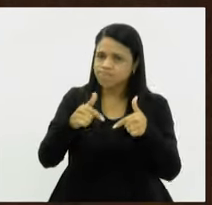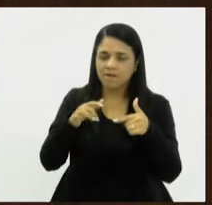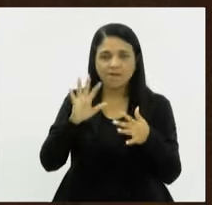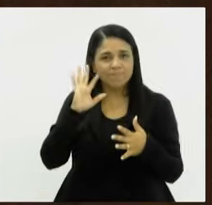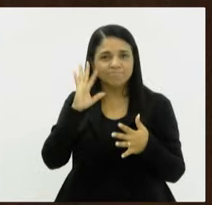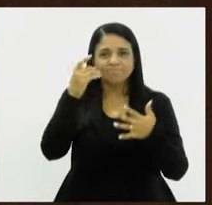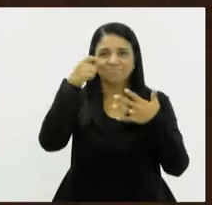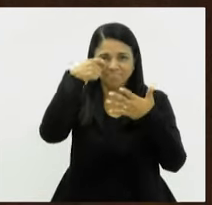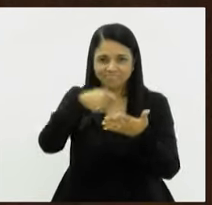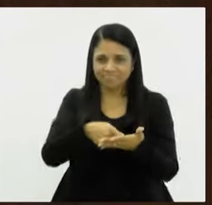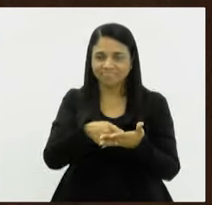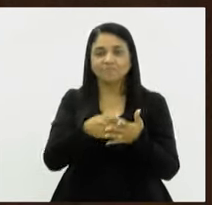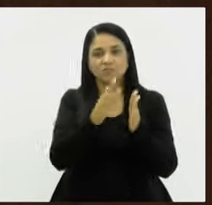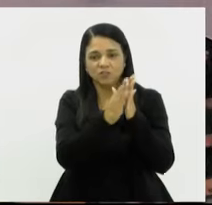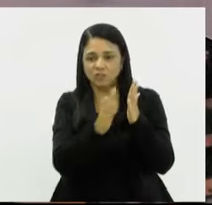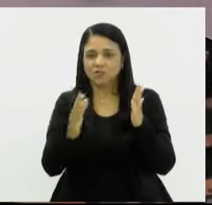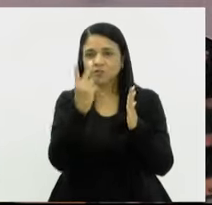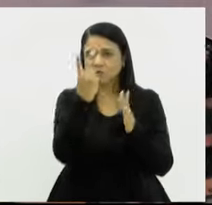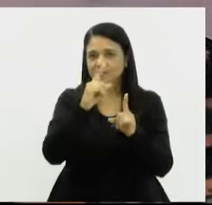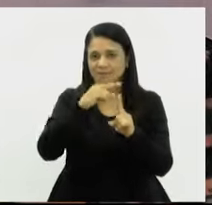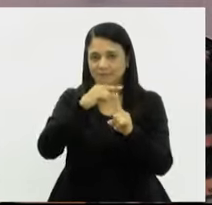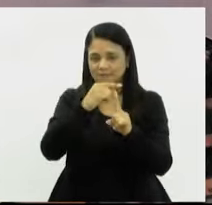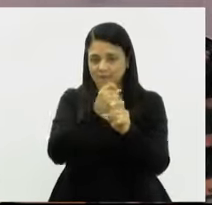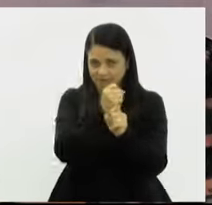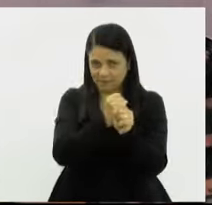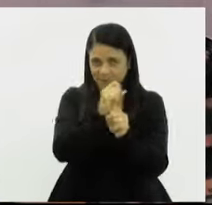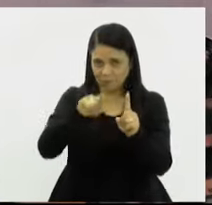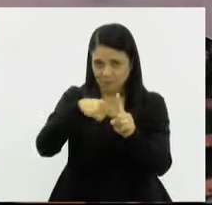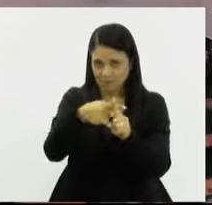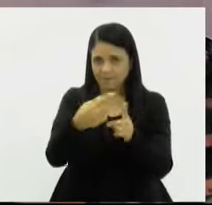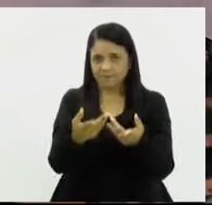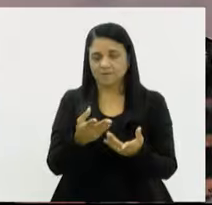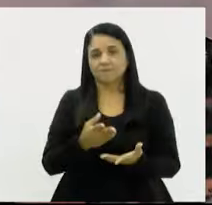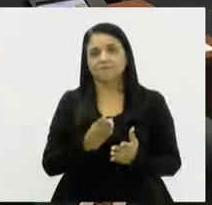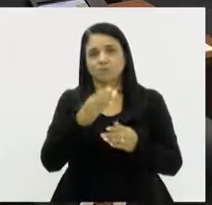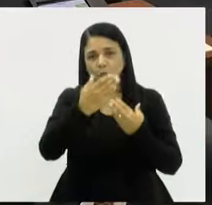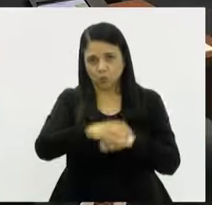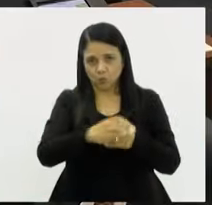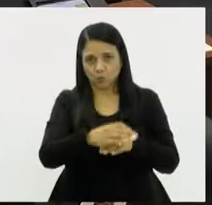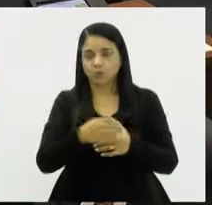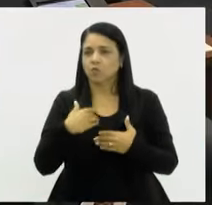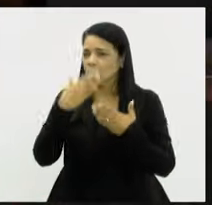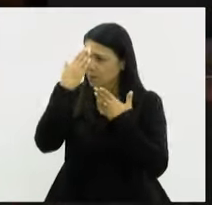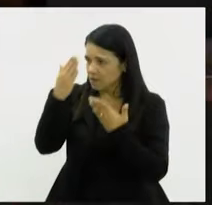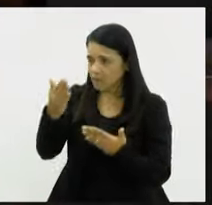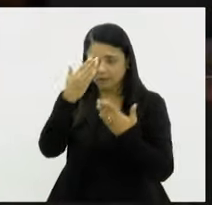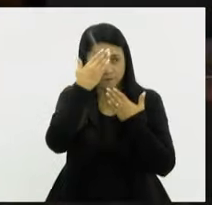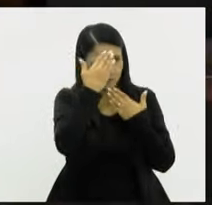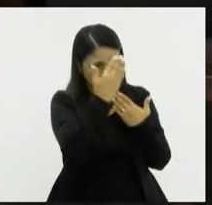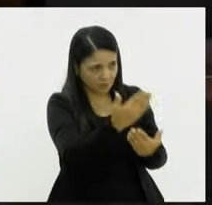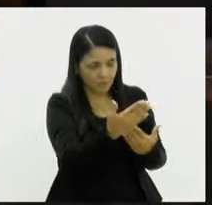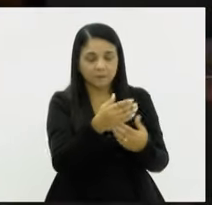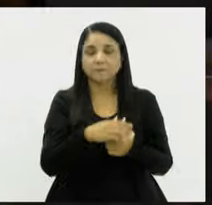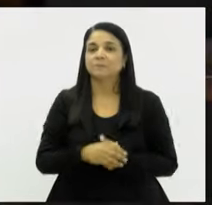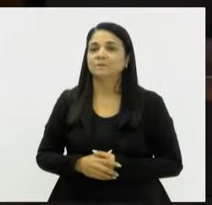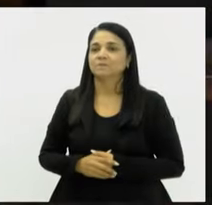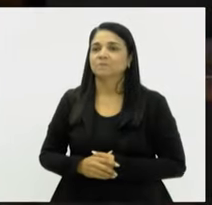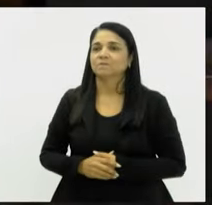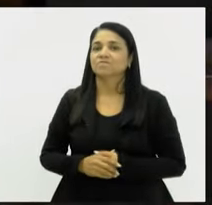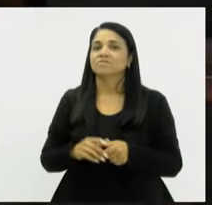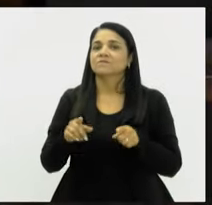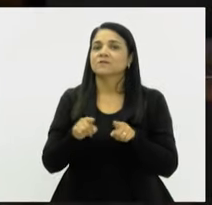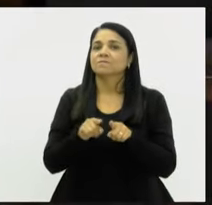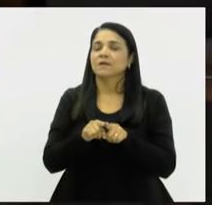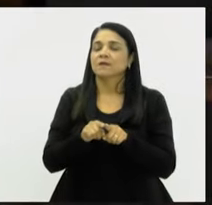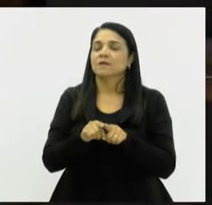concurso seja prorrogado por mais 2 anos. Obrigado, presidente. Muito obrigada, deputado Vitor Júnior.